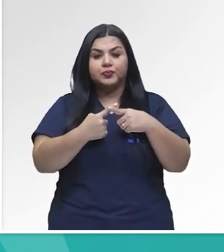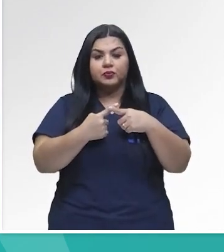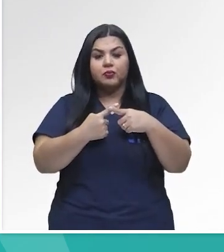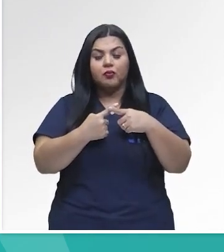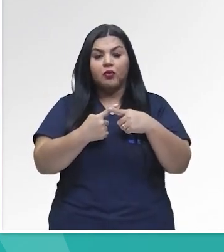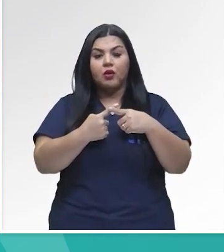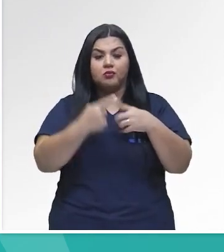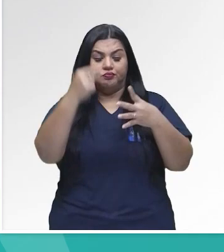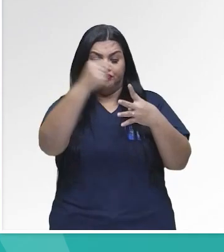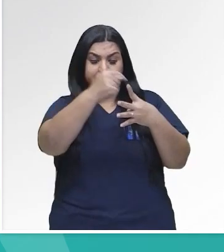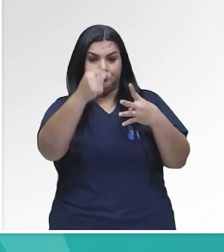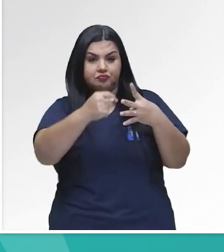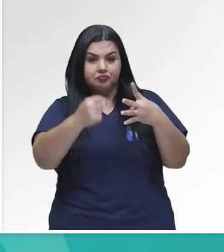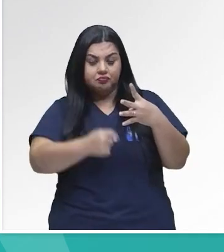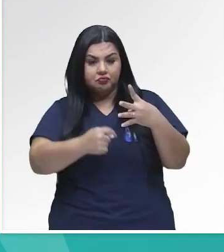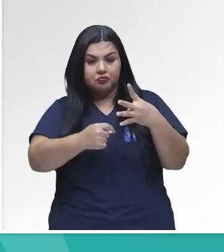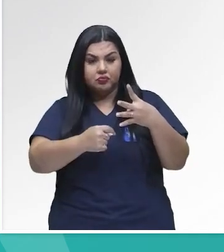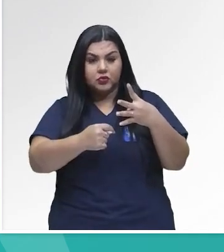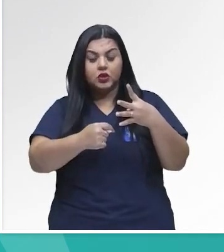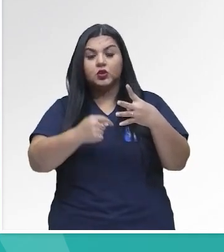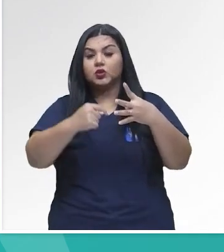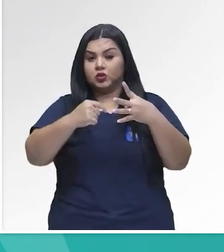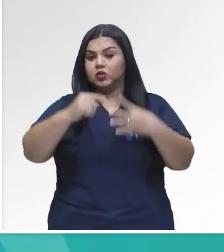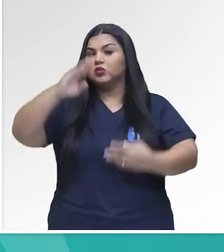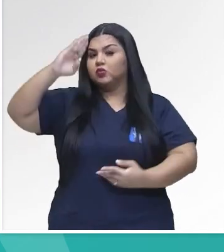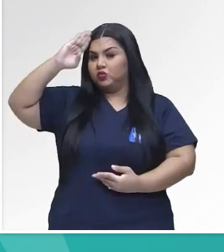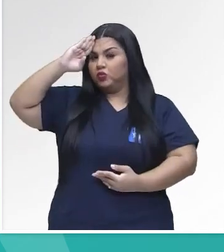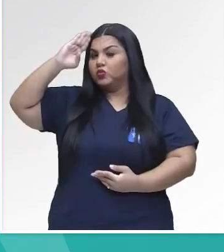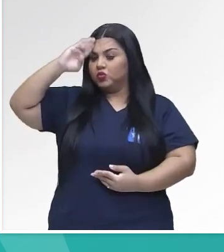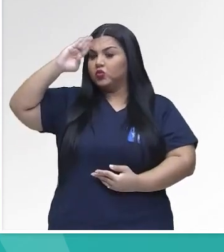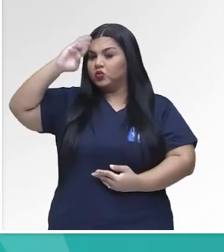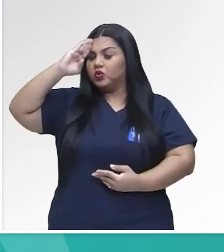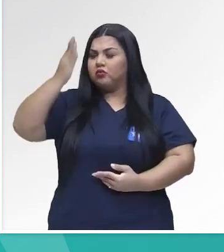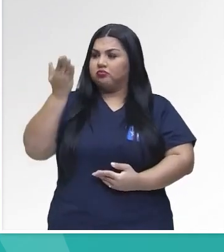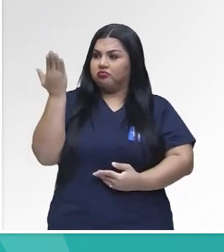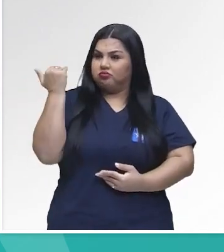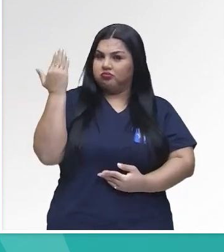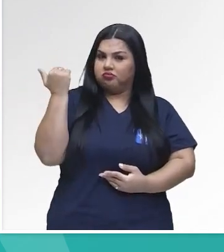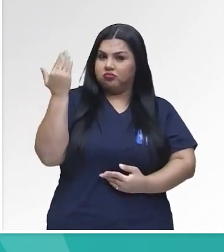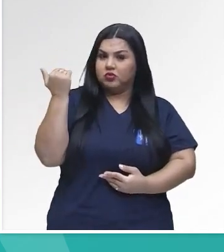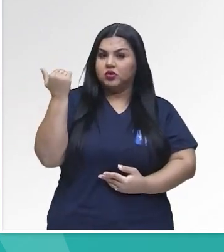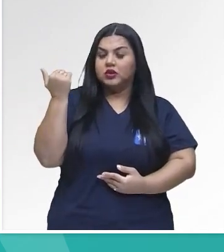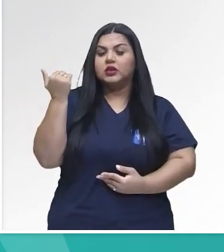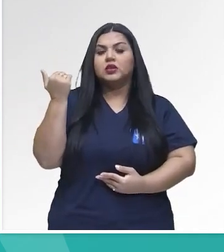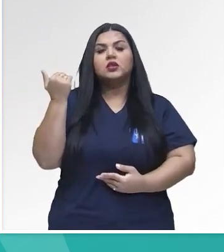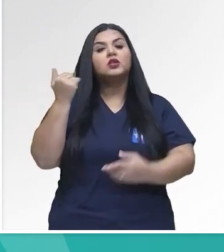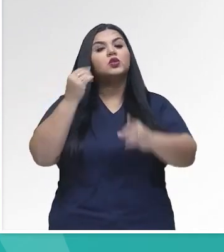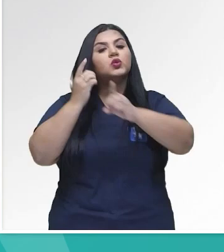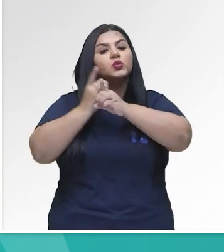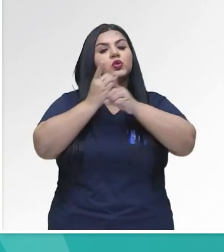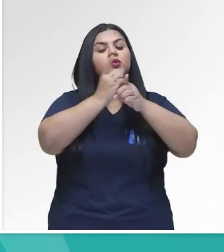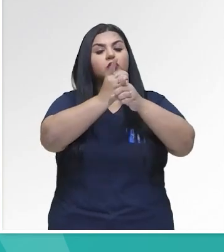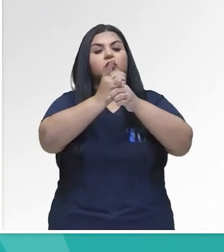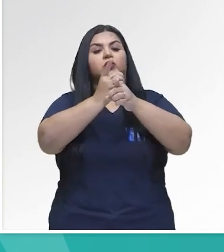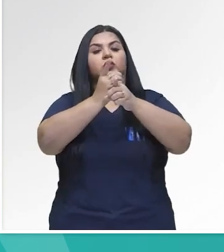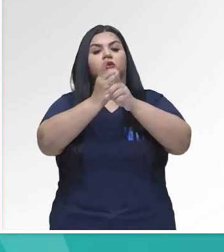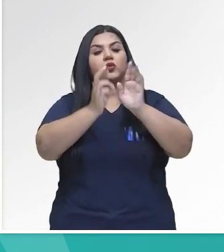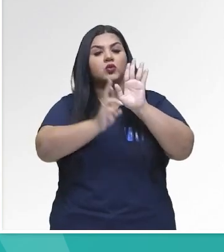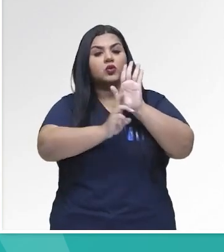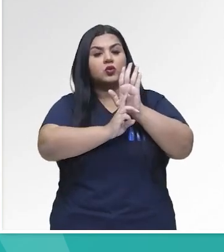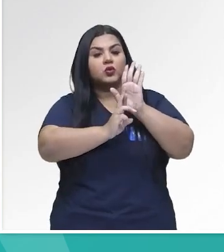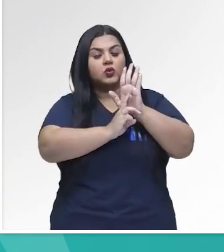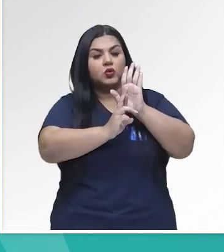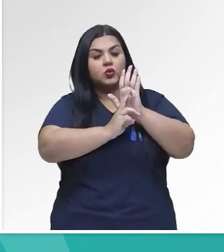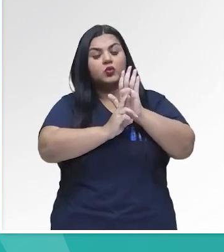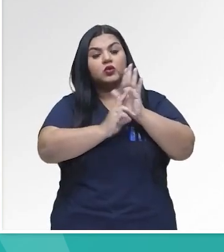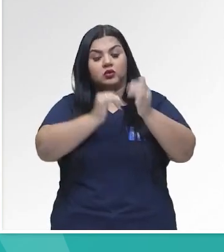os elementos das forças militares daquela época, elas se encontravam representadas